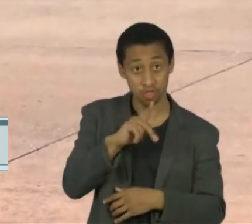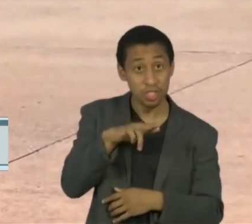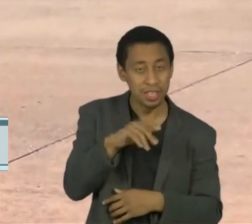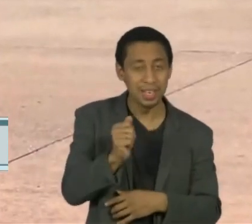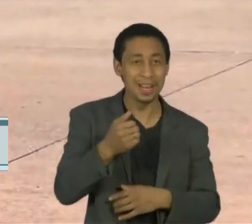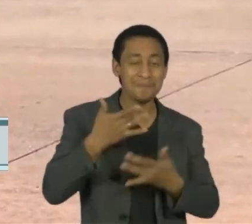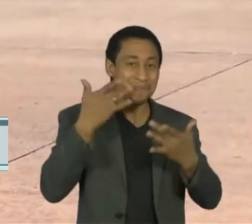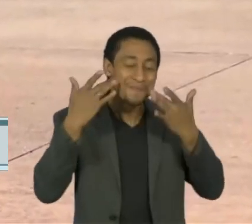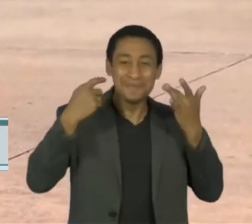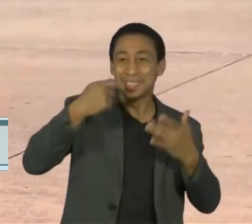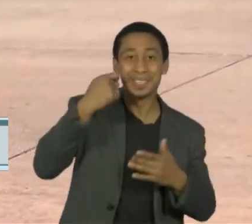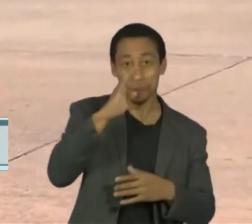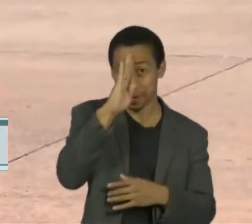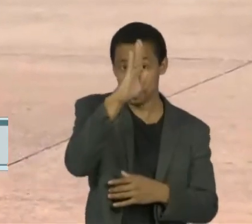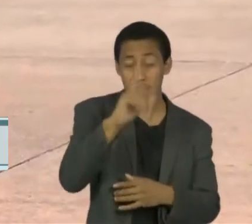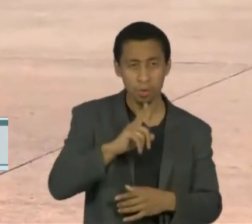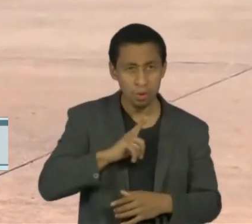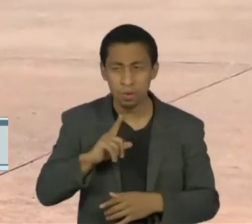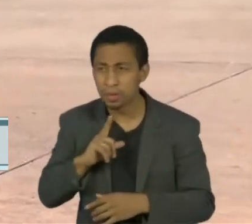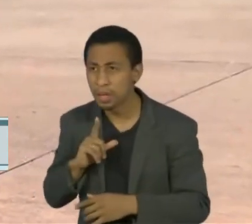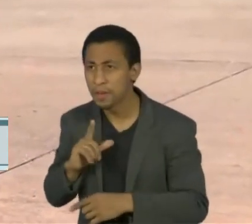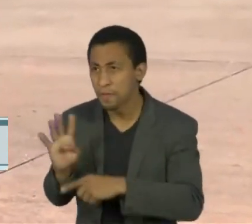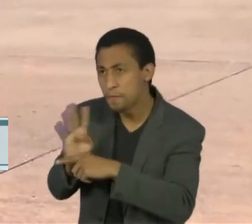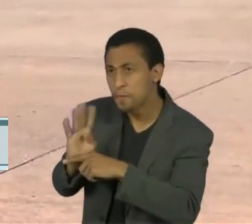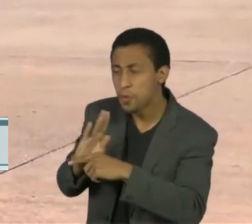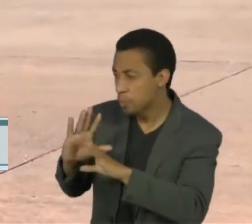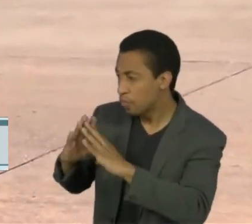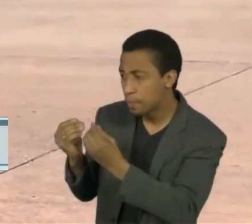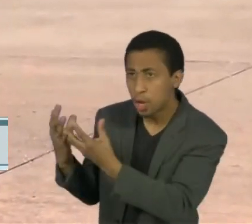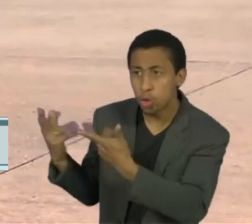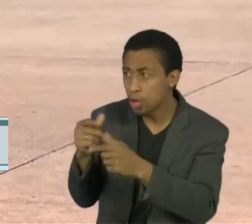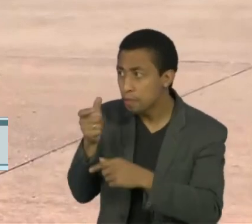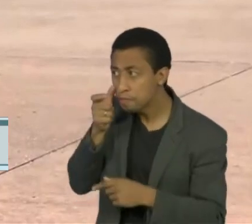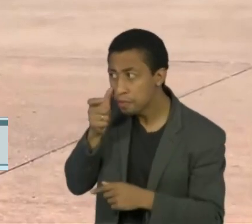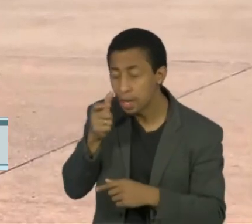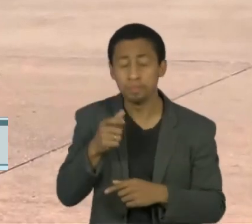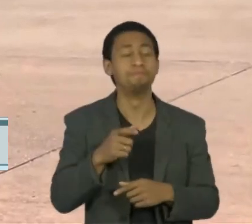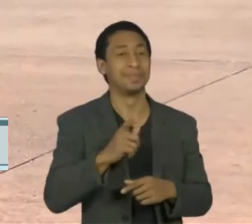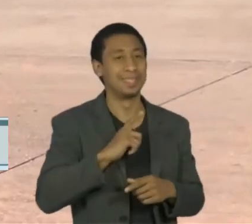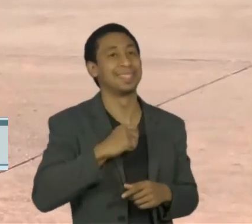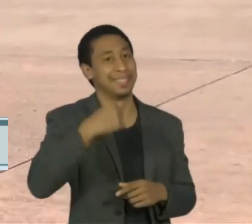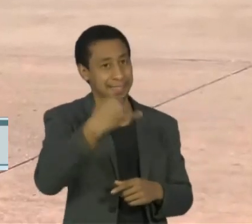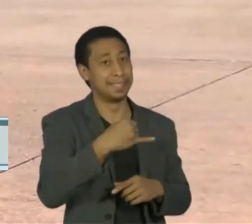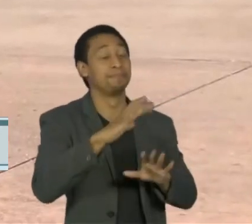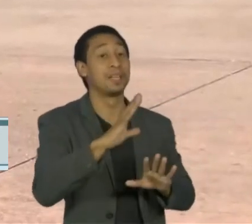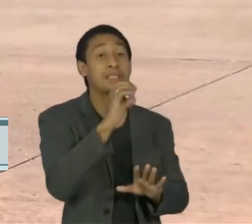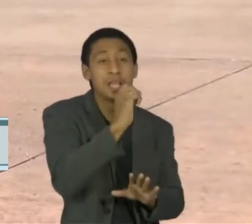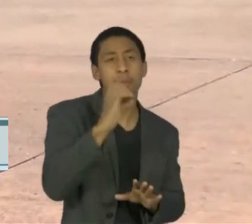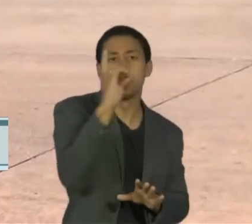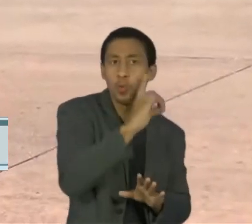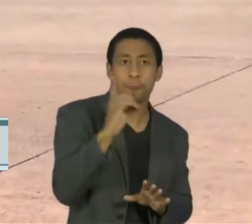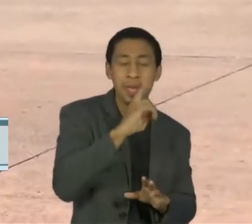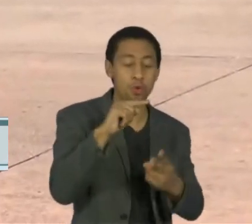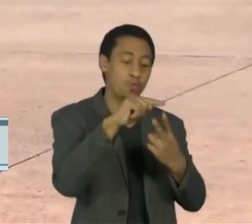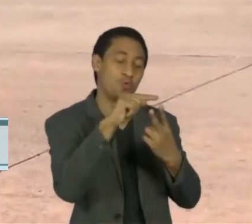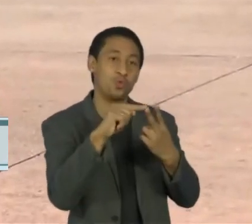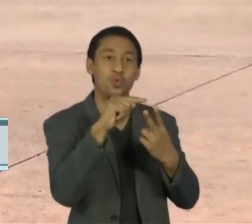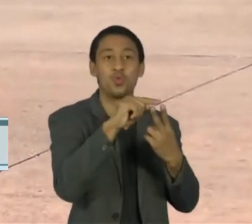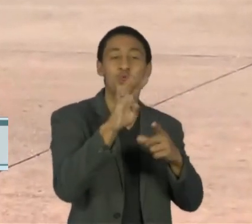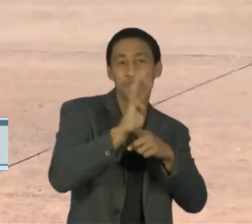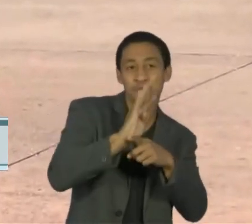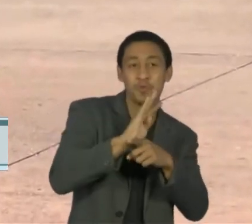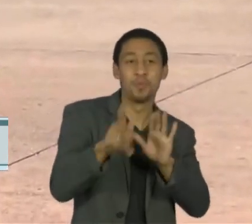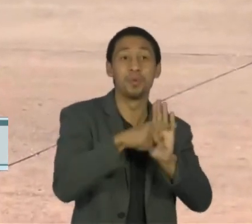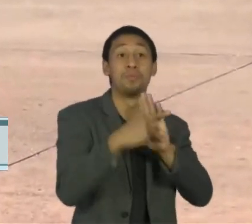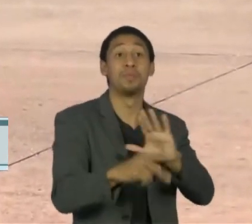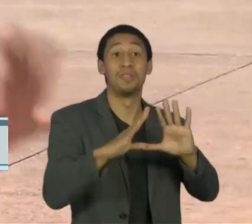para a família toda assistir também? Tem filmes para a família toda. A gente sempre reserva aos finais de semana 1 ou 2 sessões para filmes de família. A